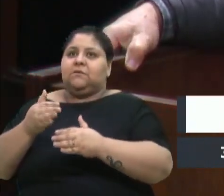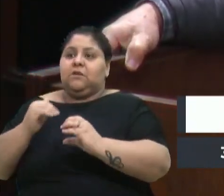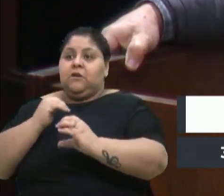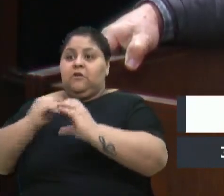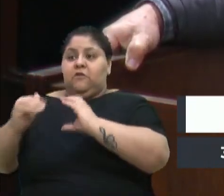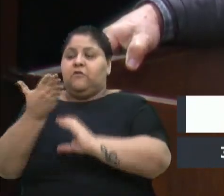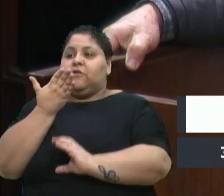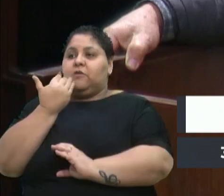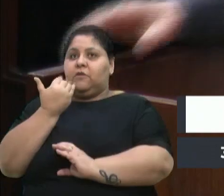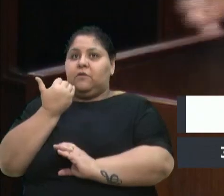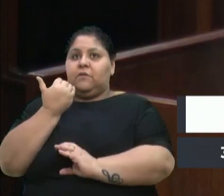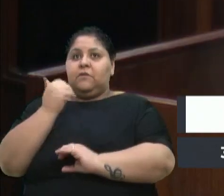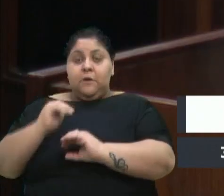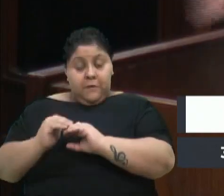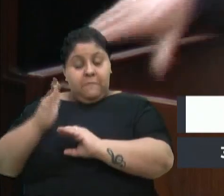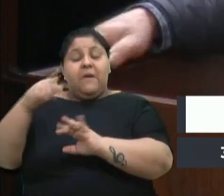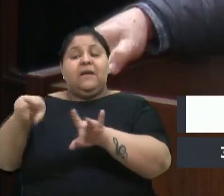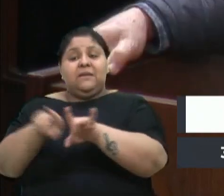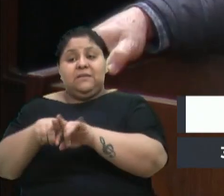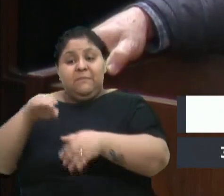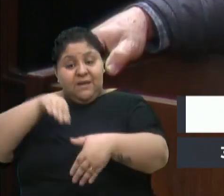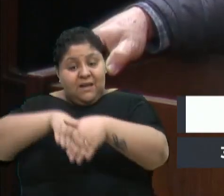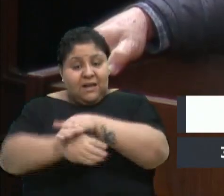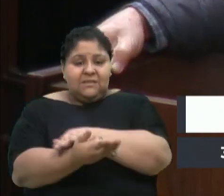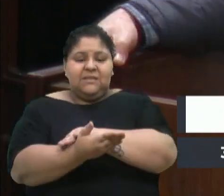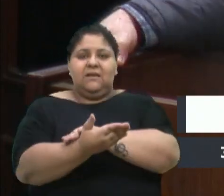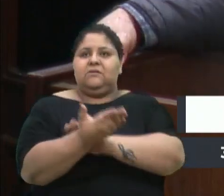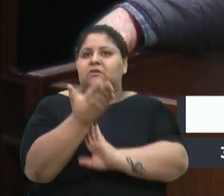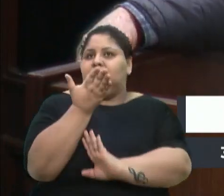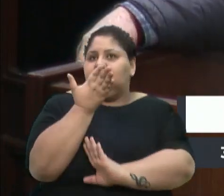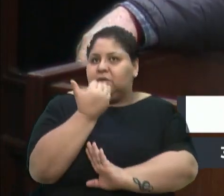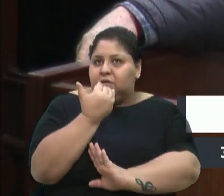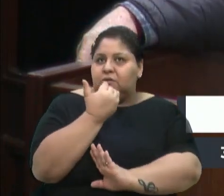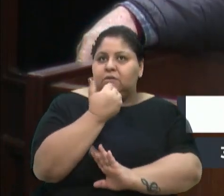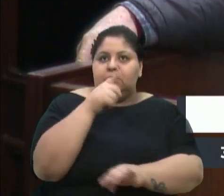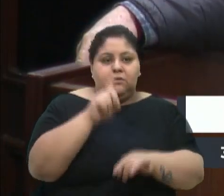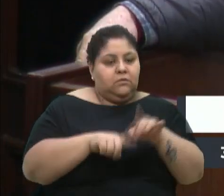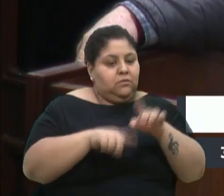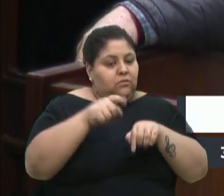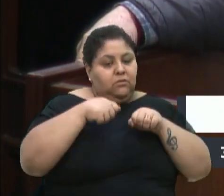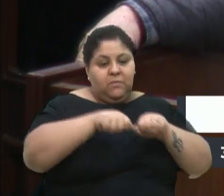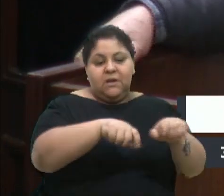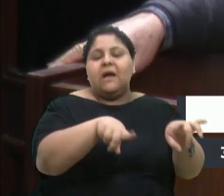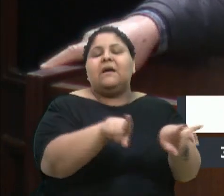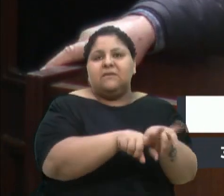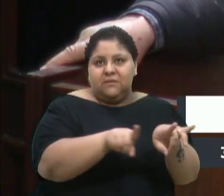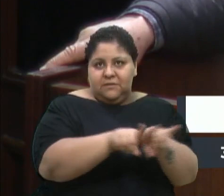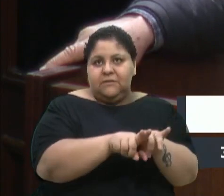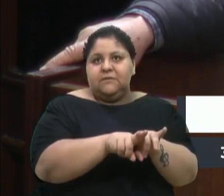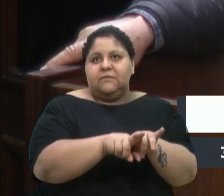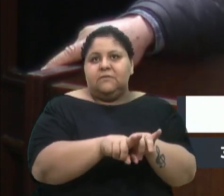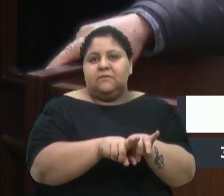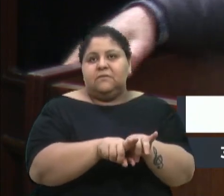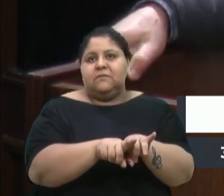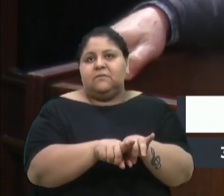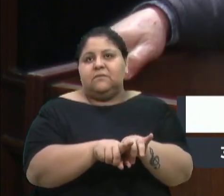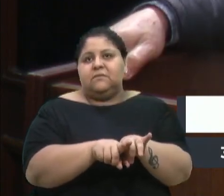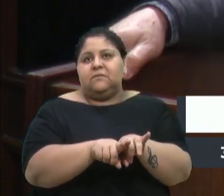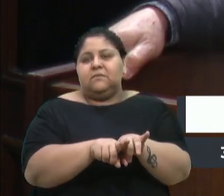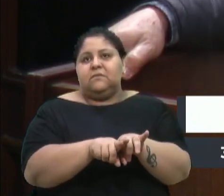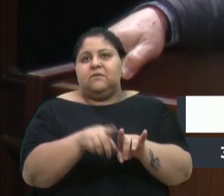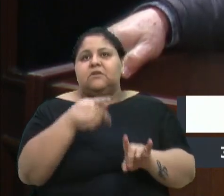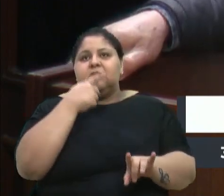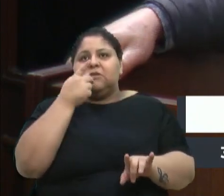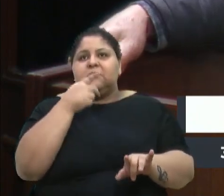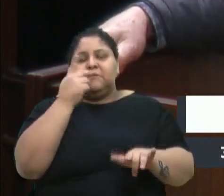mais vulnerável tem acesso. Esse é o meu entendimento. Então, no momento oportuno, uma declaração de líder para